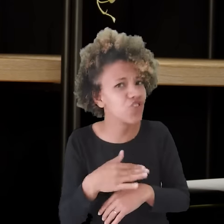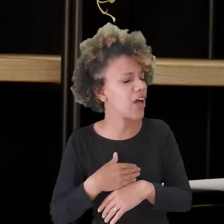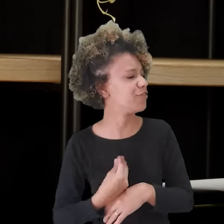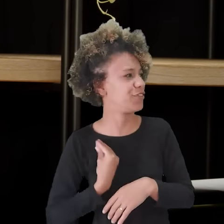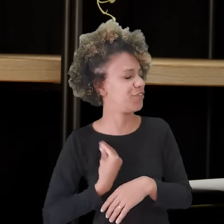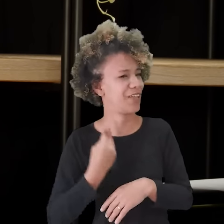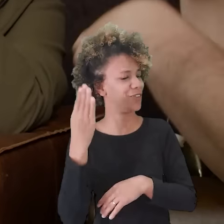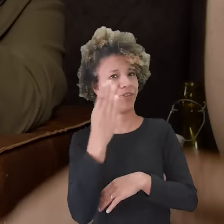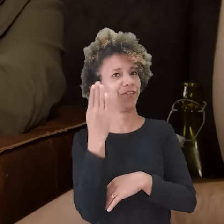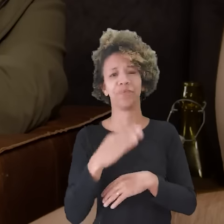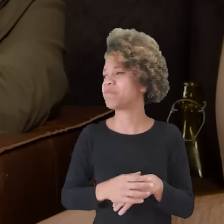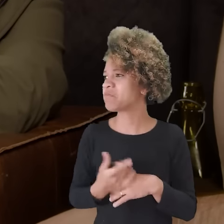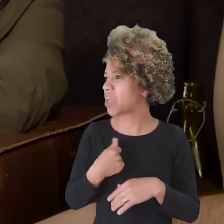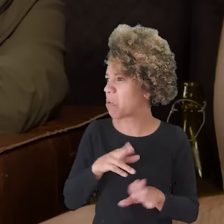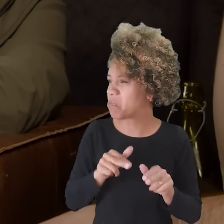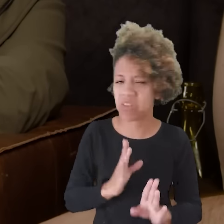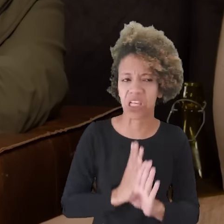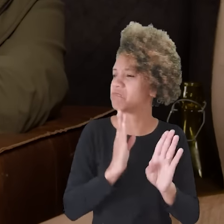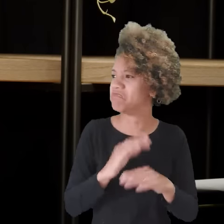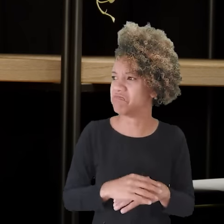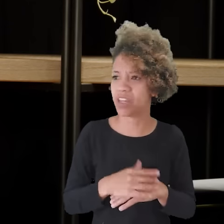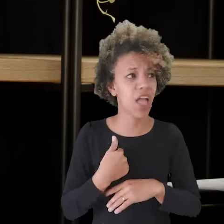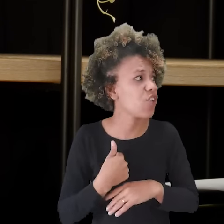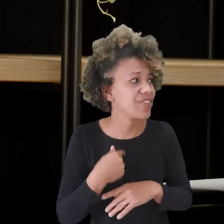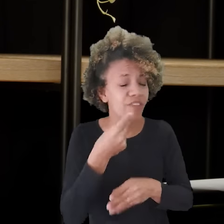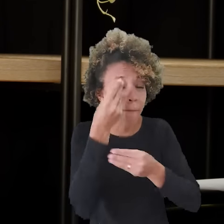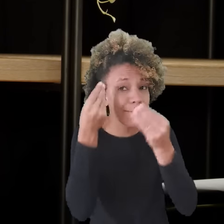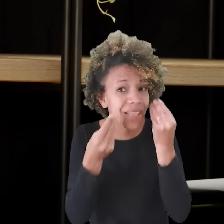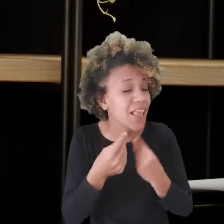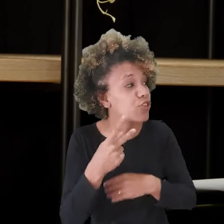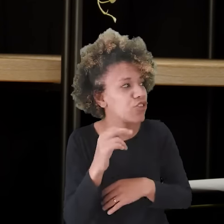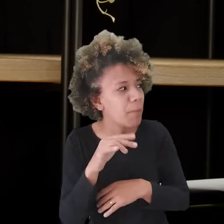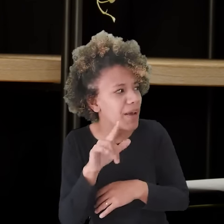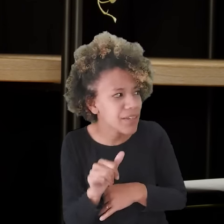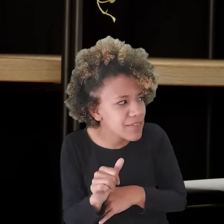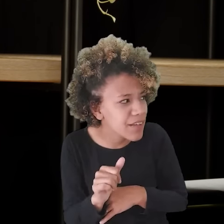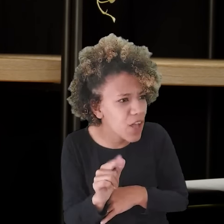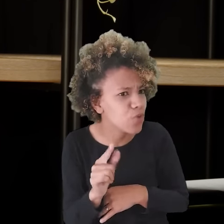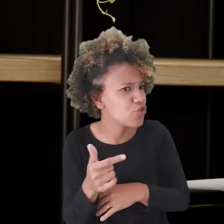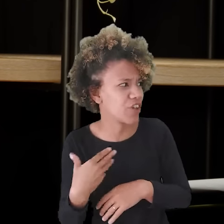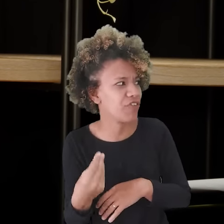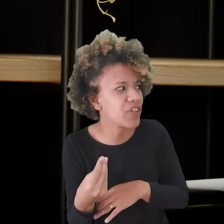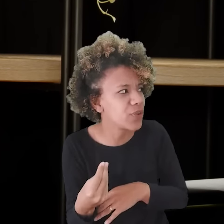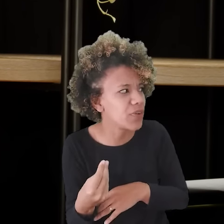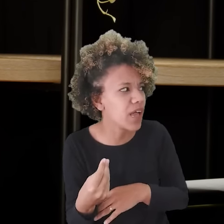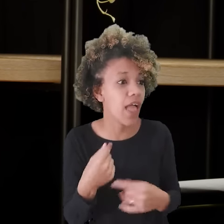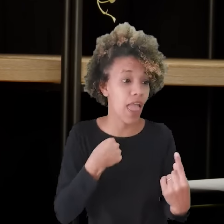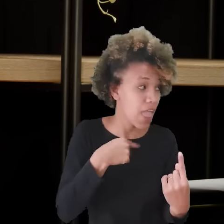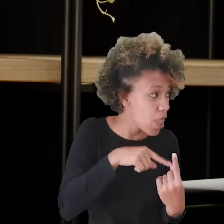eu já estou vivendo a montanha russa tava no nível que não levava susto não e eu tava de panda pintado não tava com filho